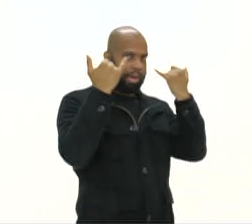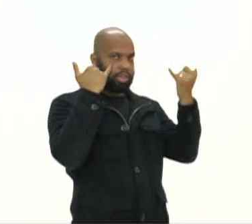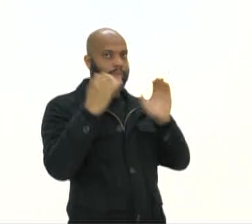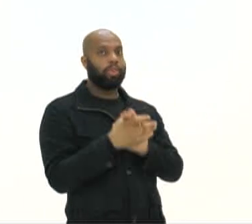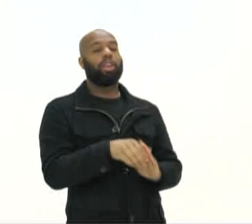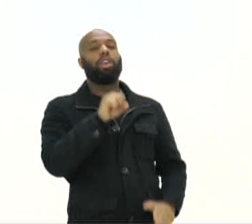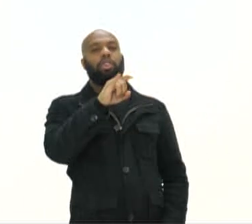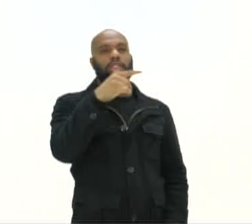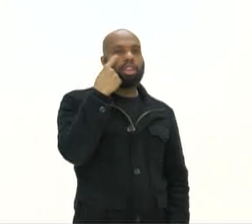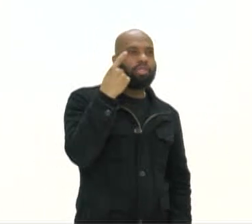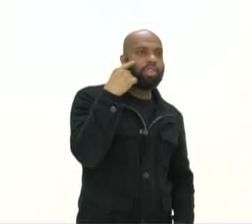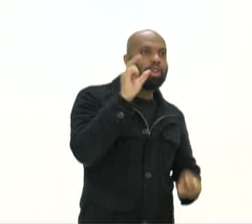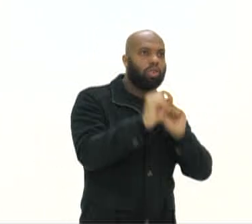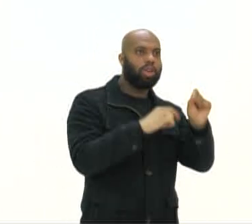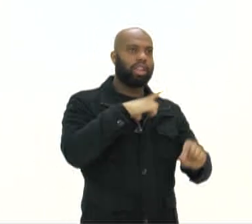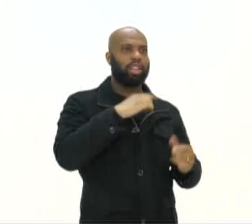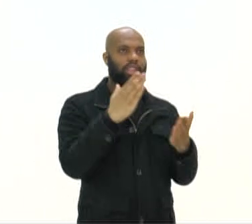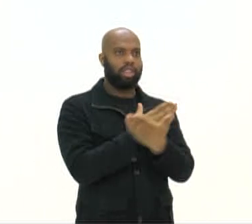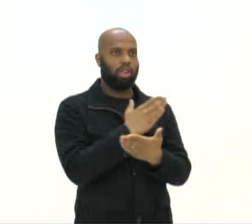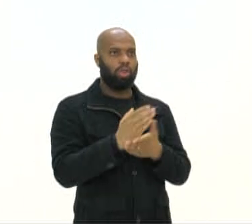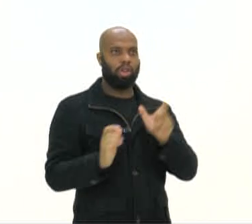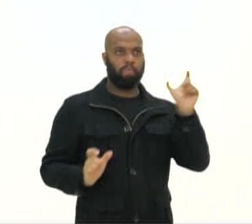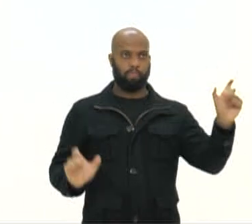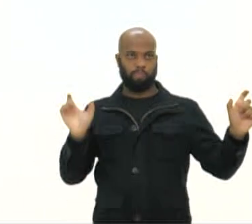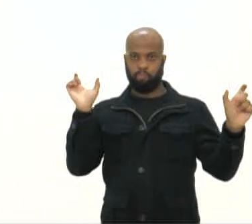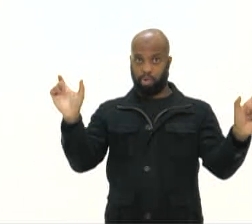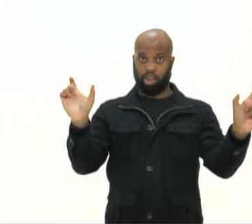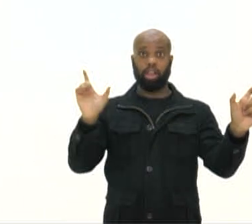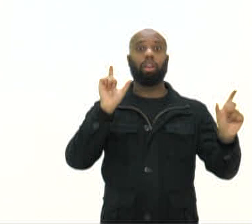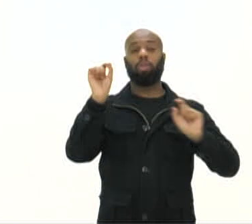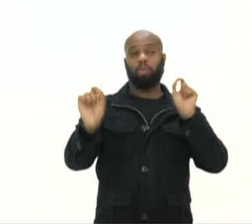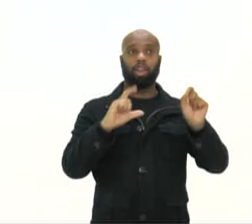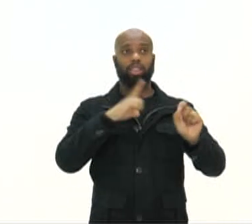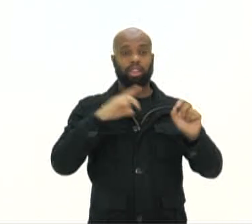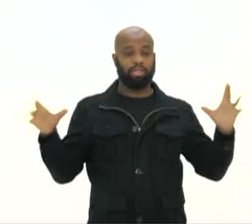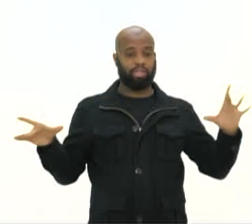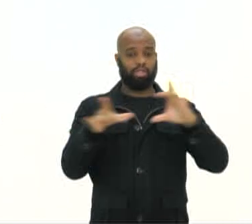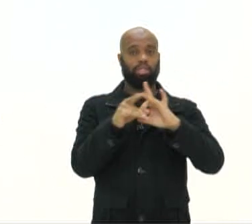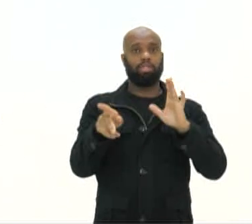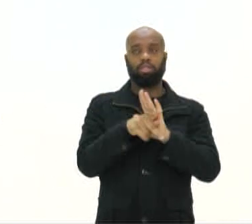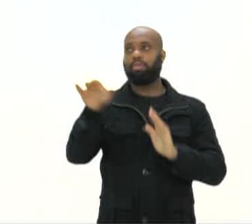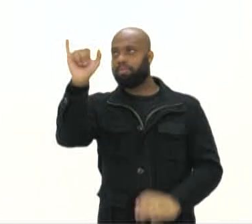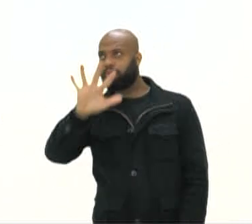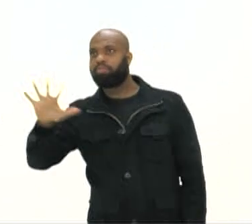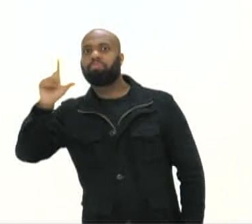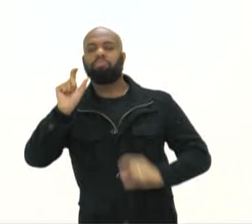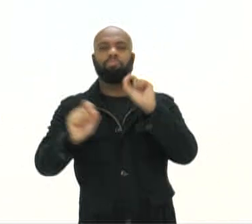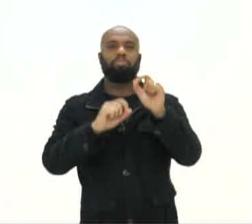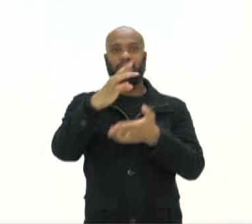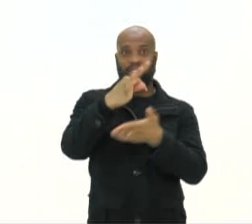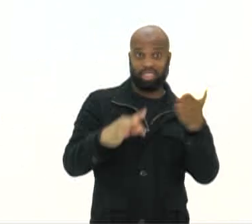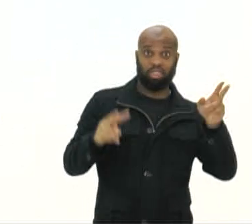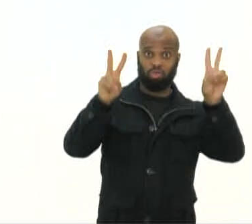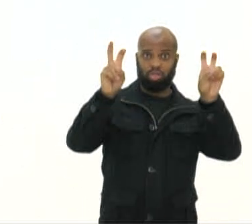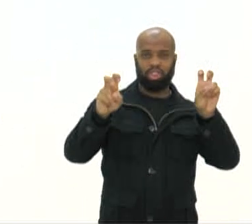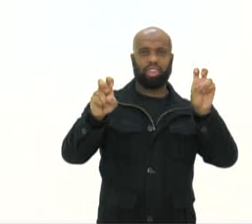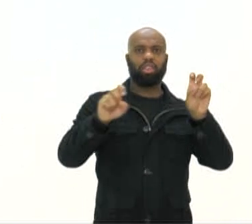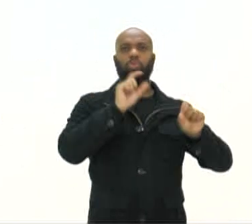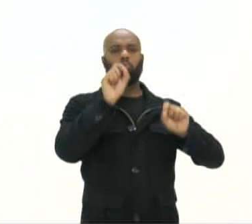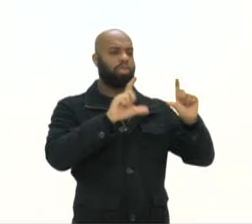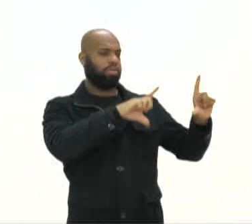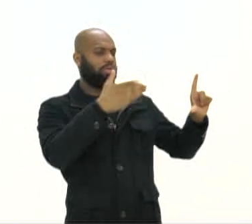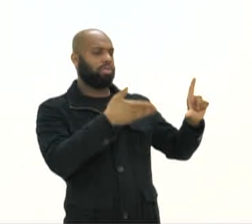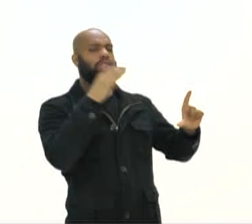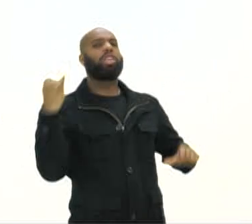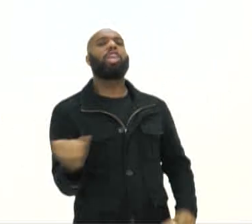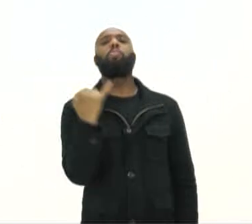os termos any place e regret à imagem do texto, constata-se que o tema da propaganda é a